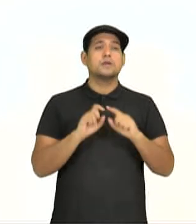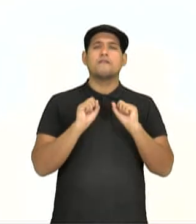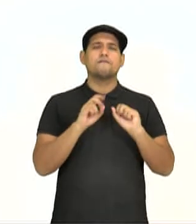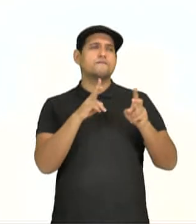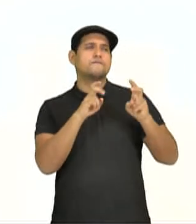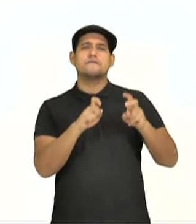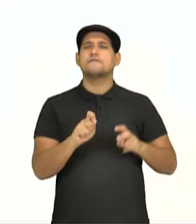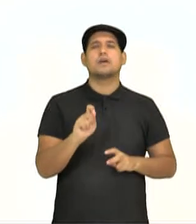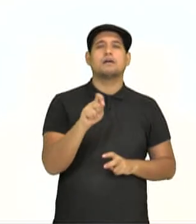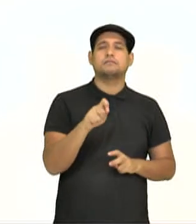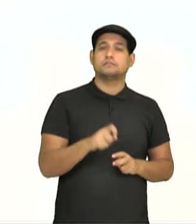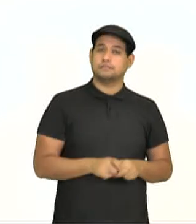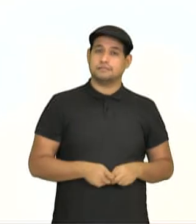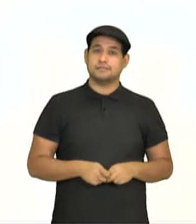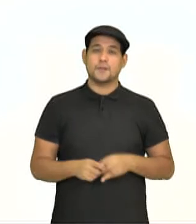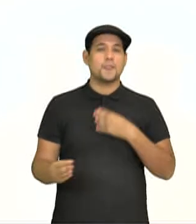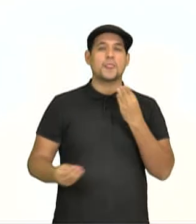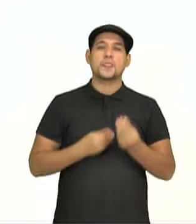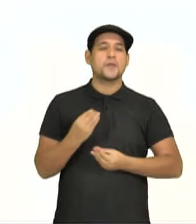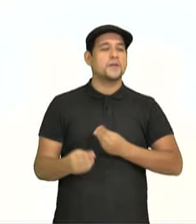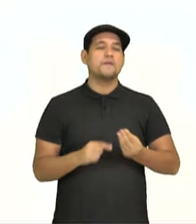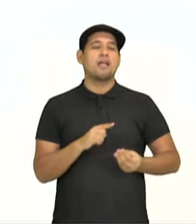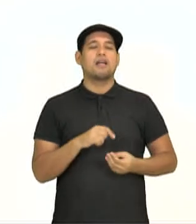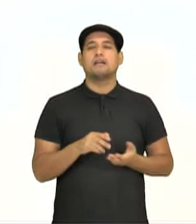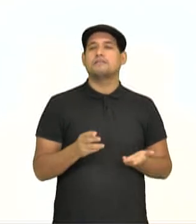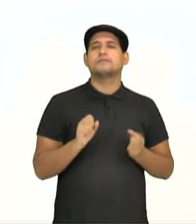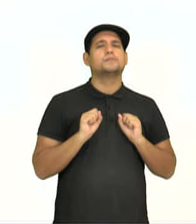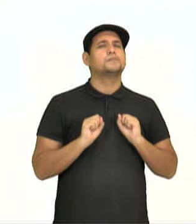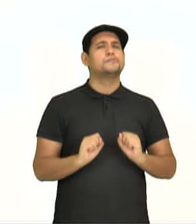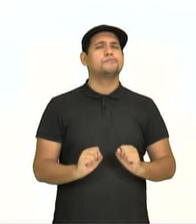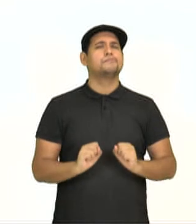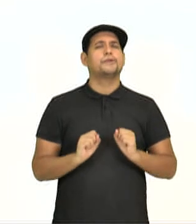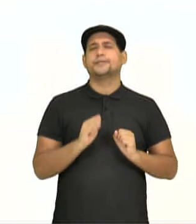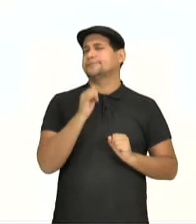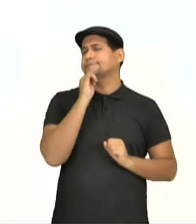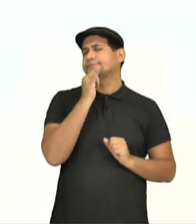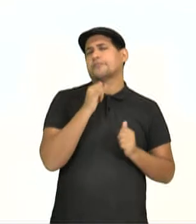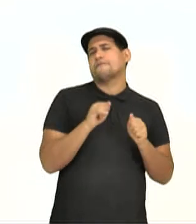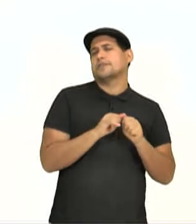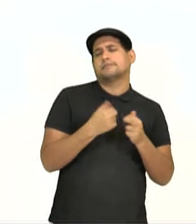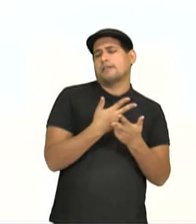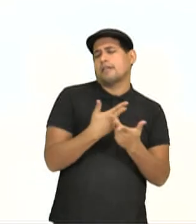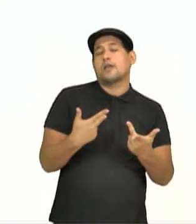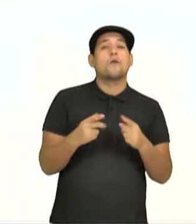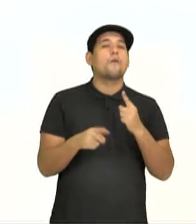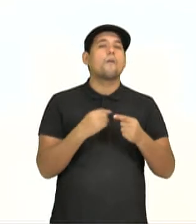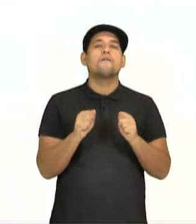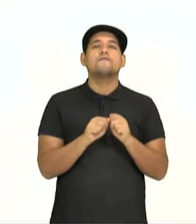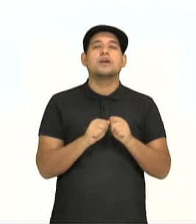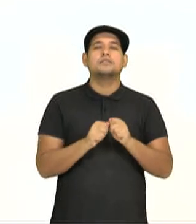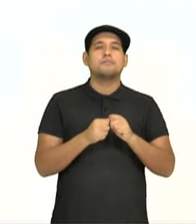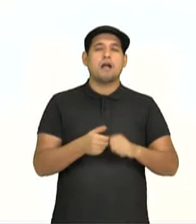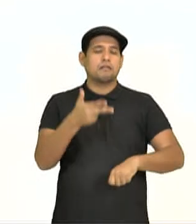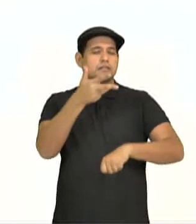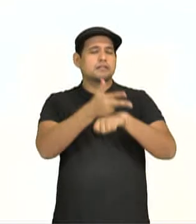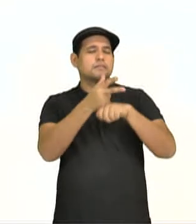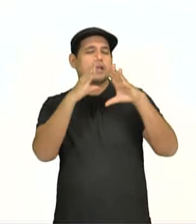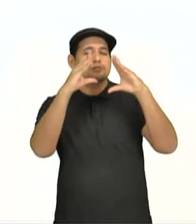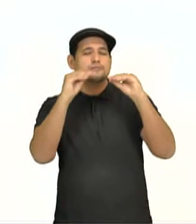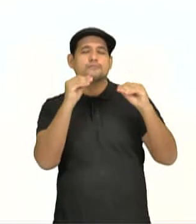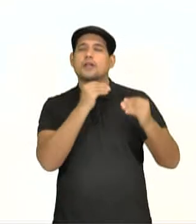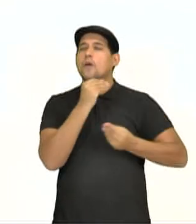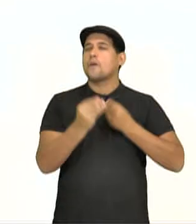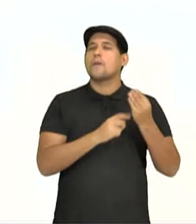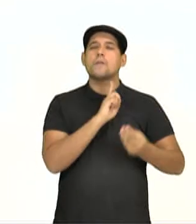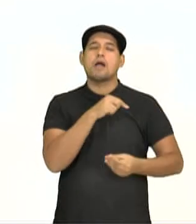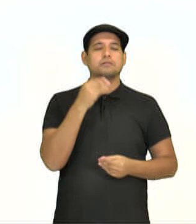vai ver como que você pode fazer uma câmera escura, né? Quais seriam